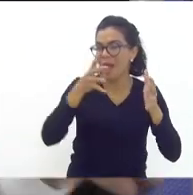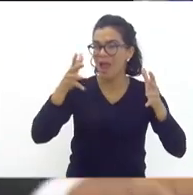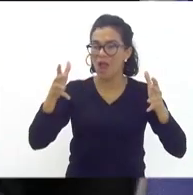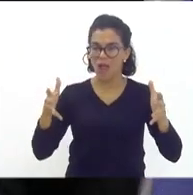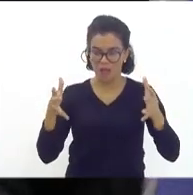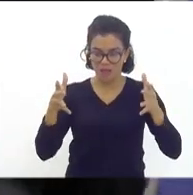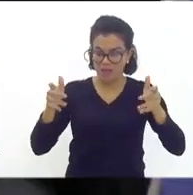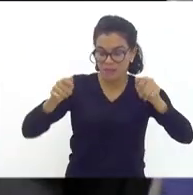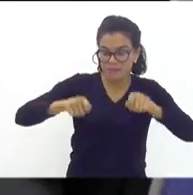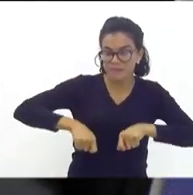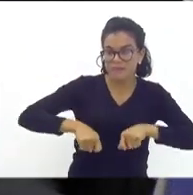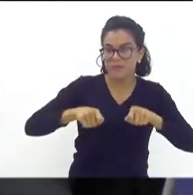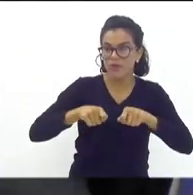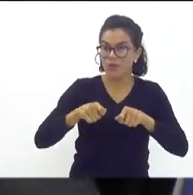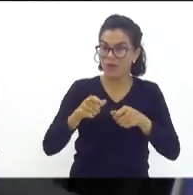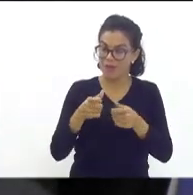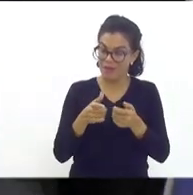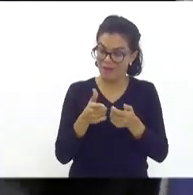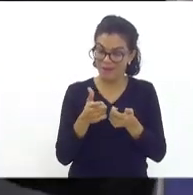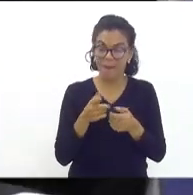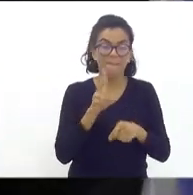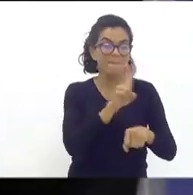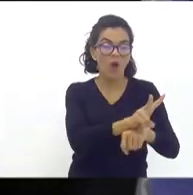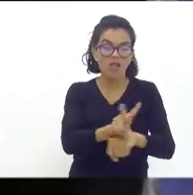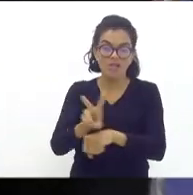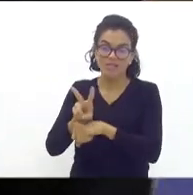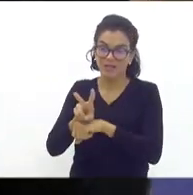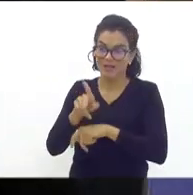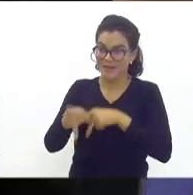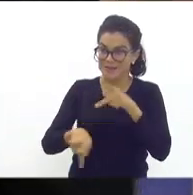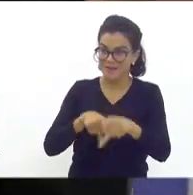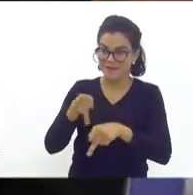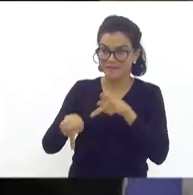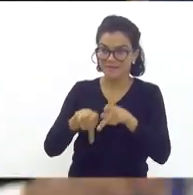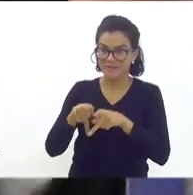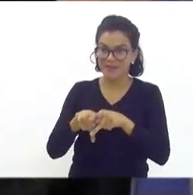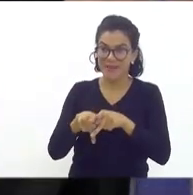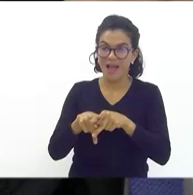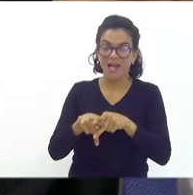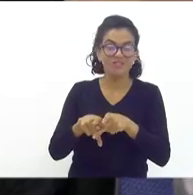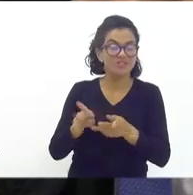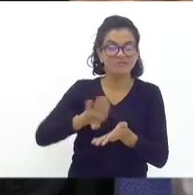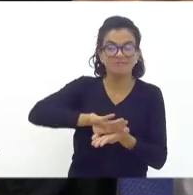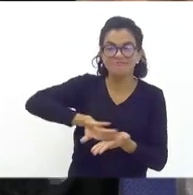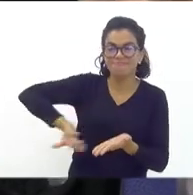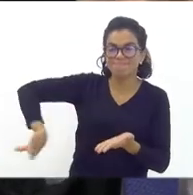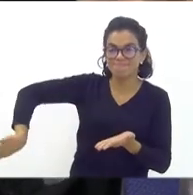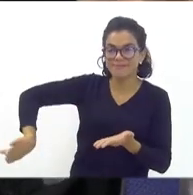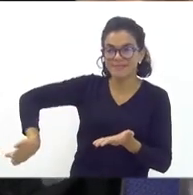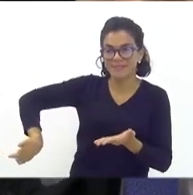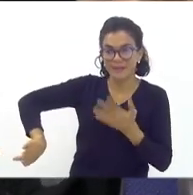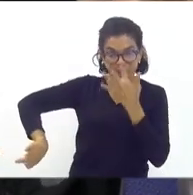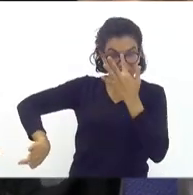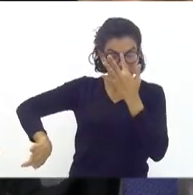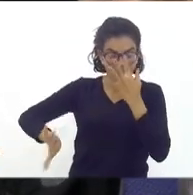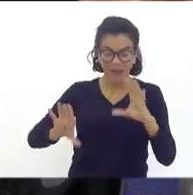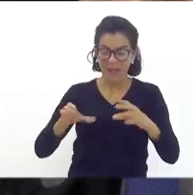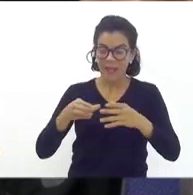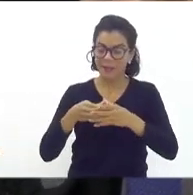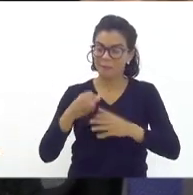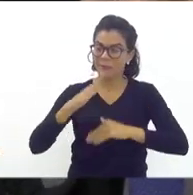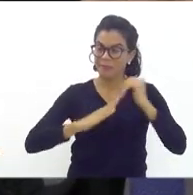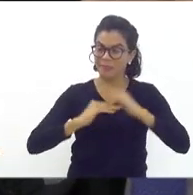permitirá é salvo aguardar a população a gente descarrega é o corpo técnico